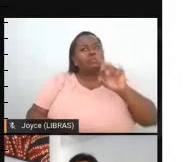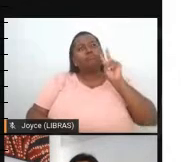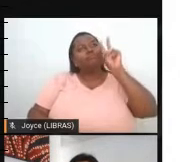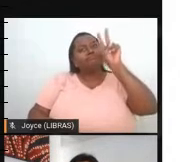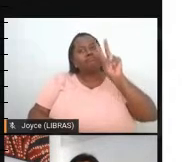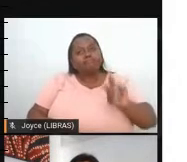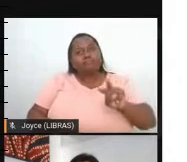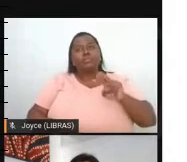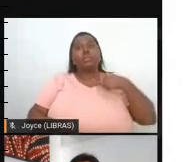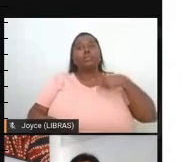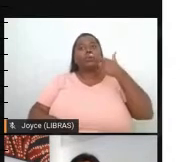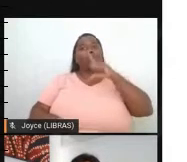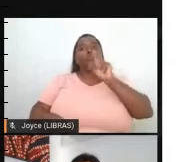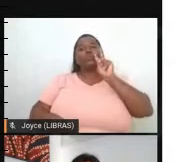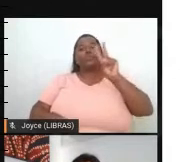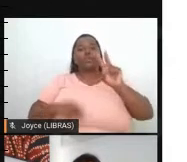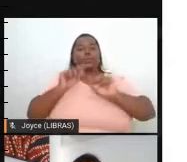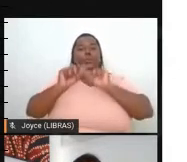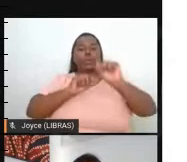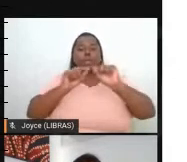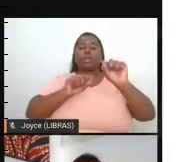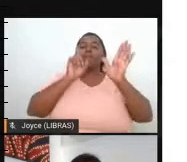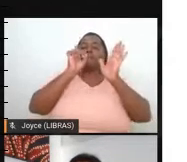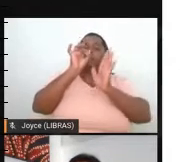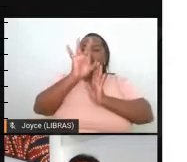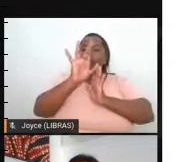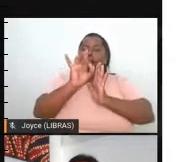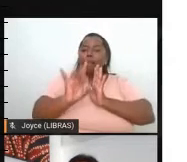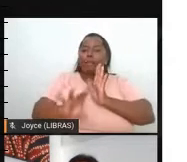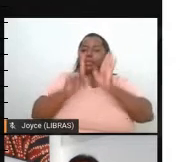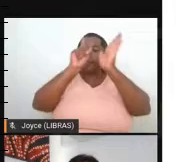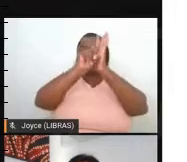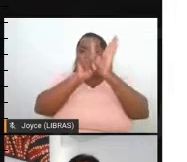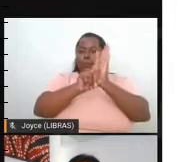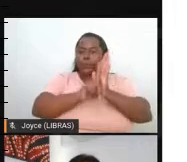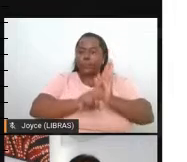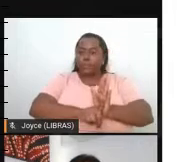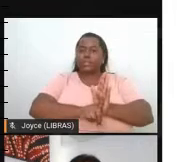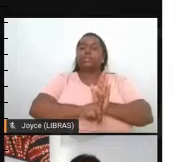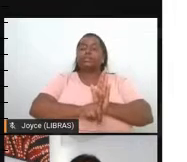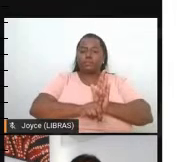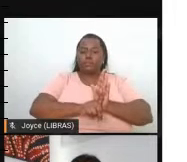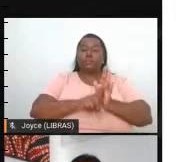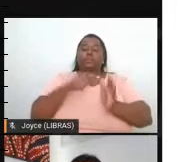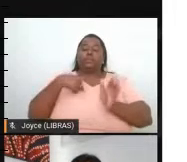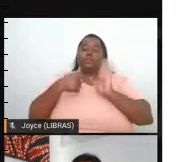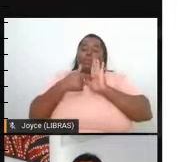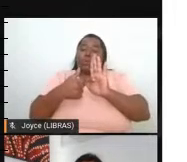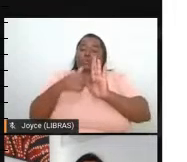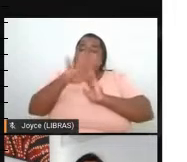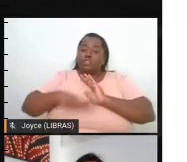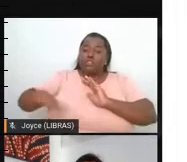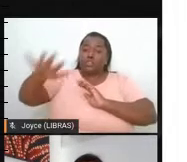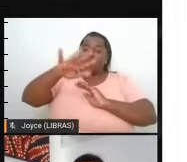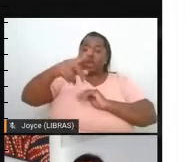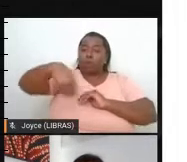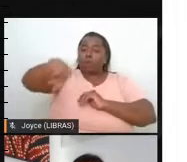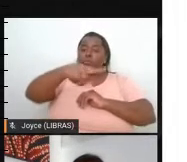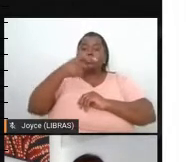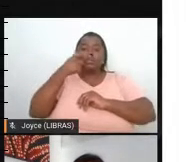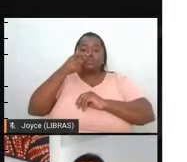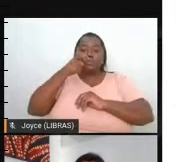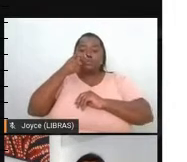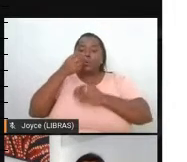eu consigo ver questão por questão, tá? Eu vou mostrar aqui de forma geral como fica isso,